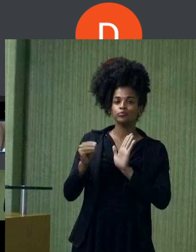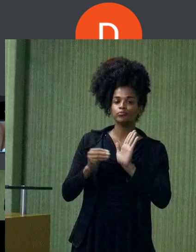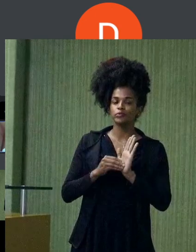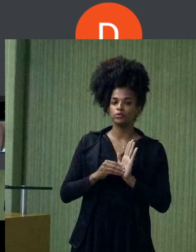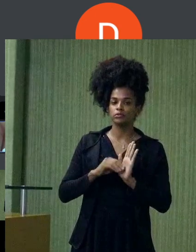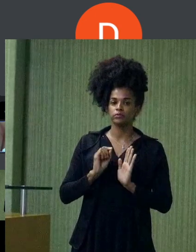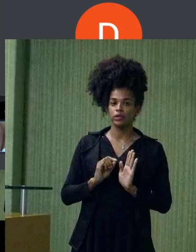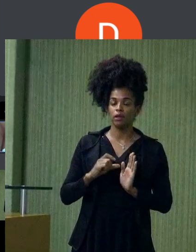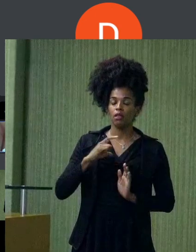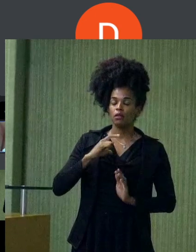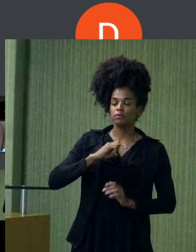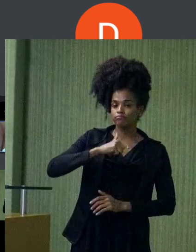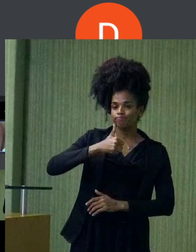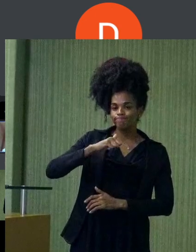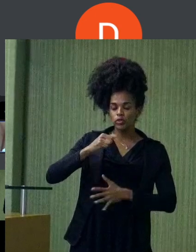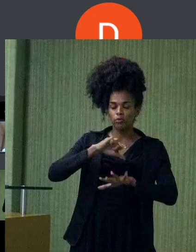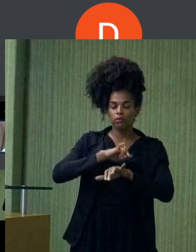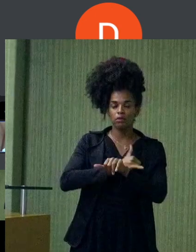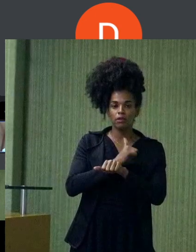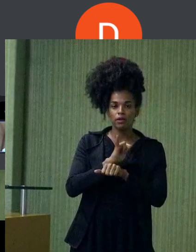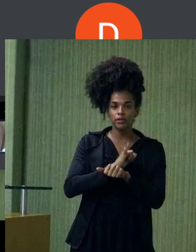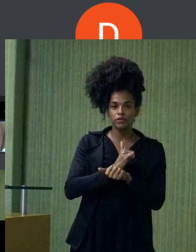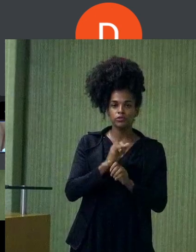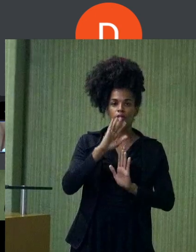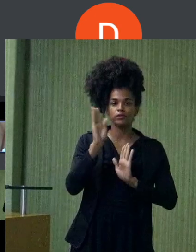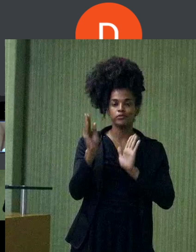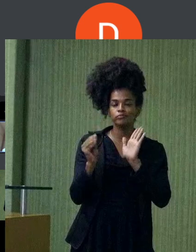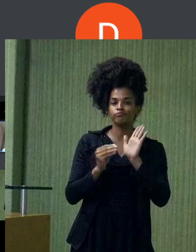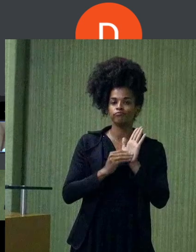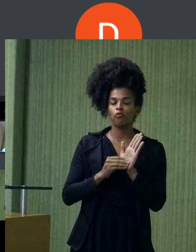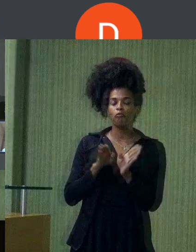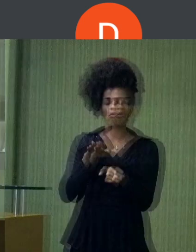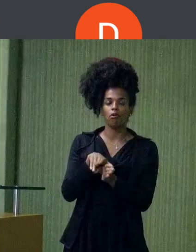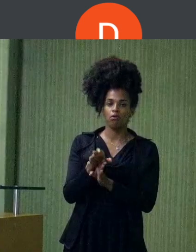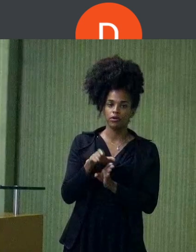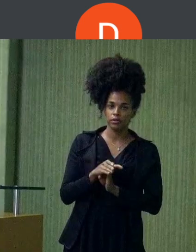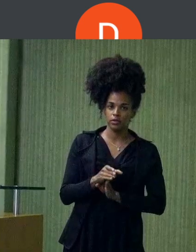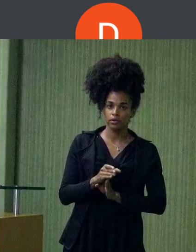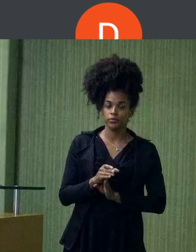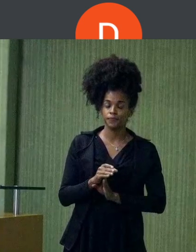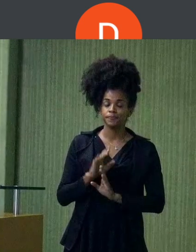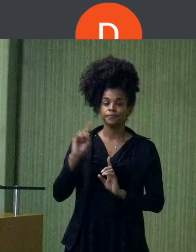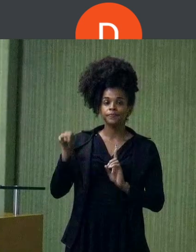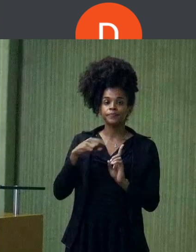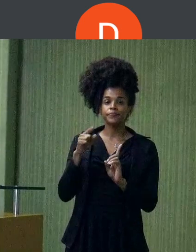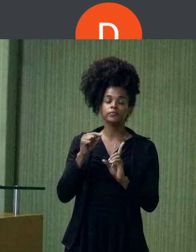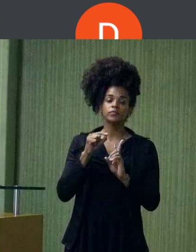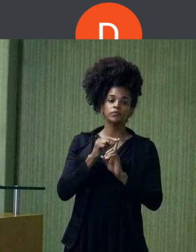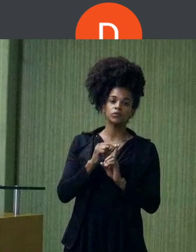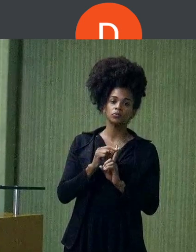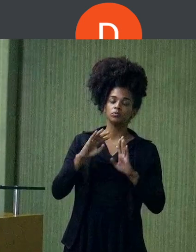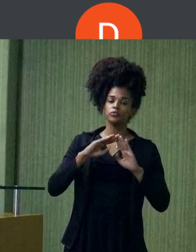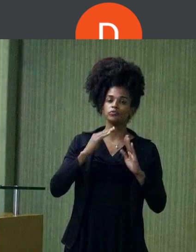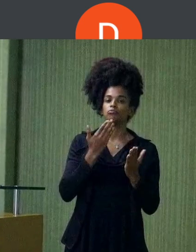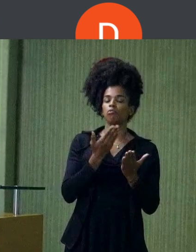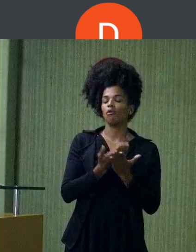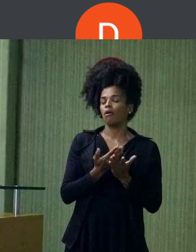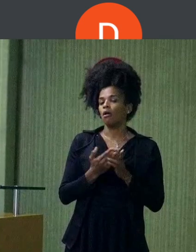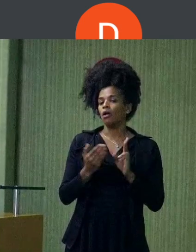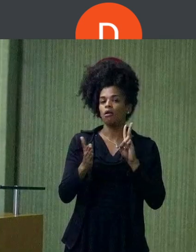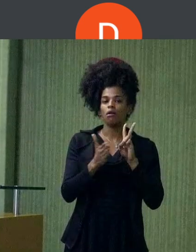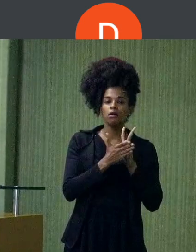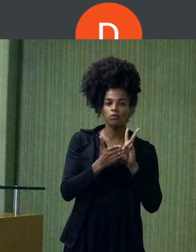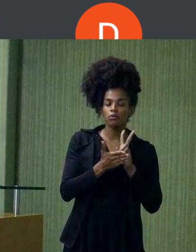11 estratégias aí eh sugeridas né Eh o objetivo oito educação escolar indígena